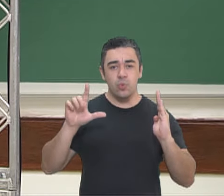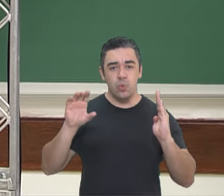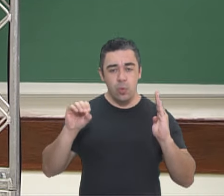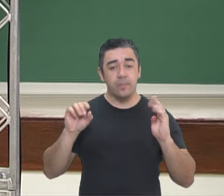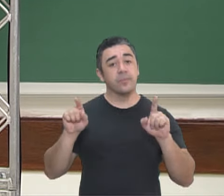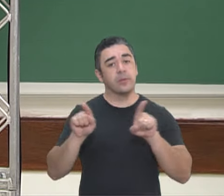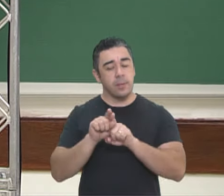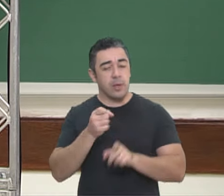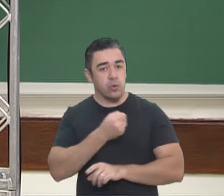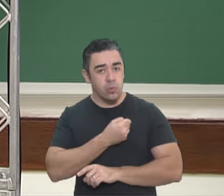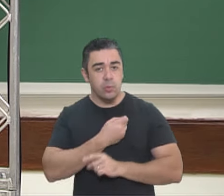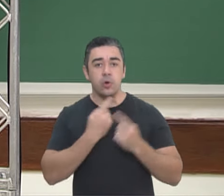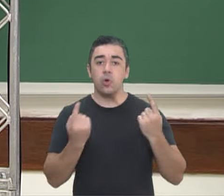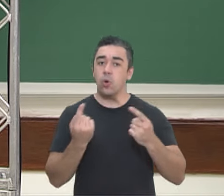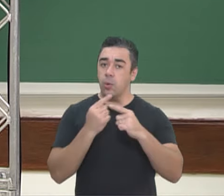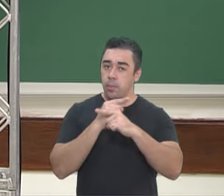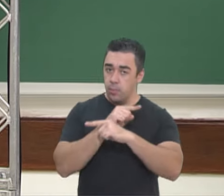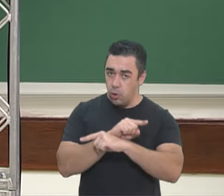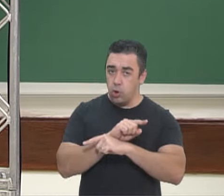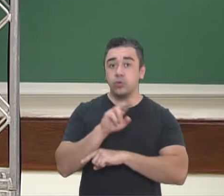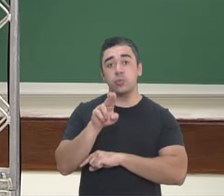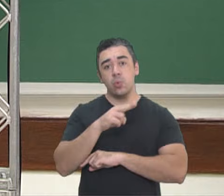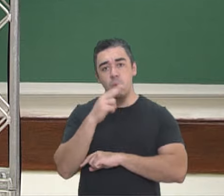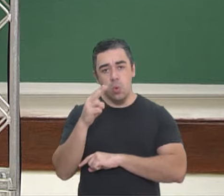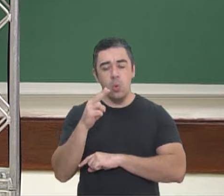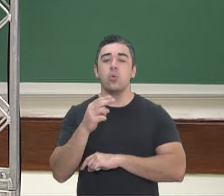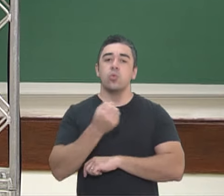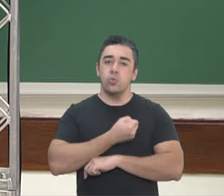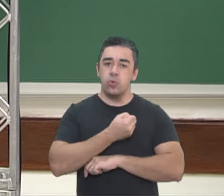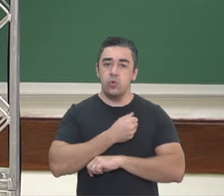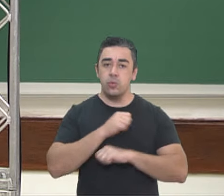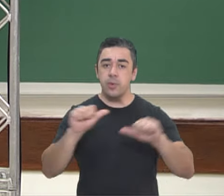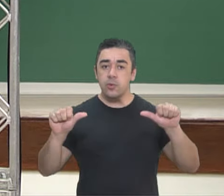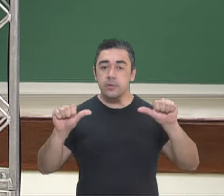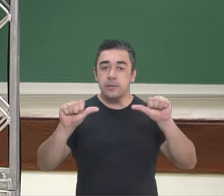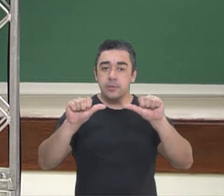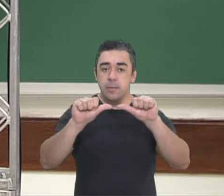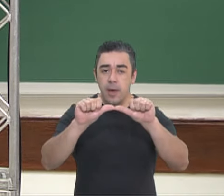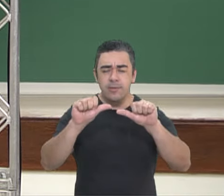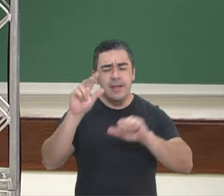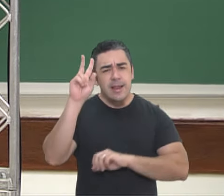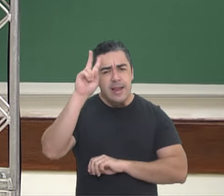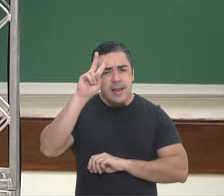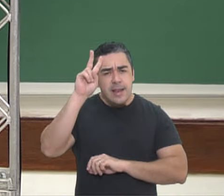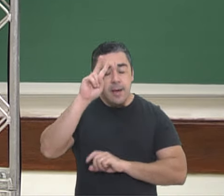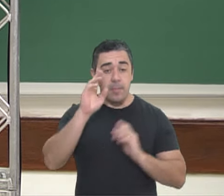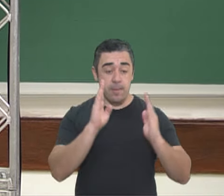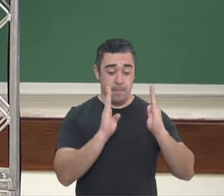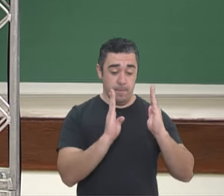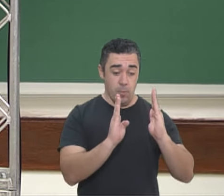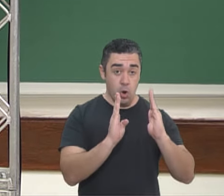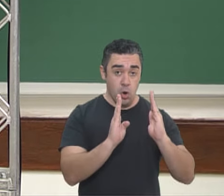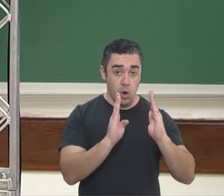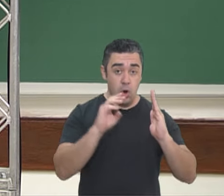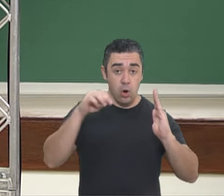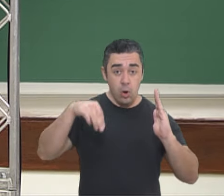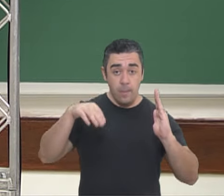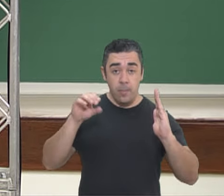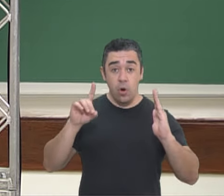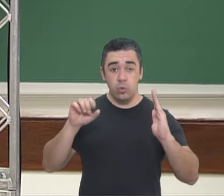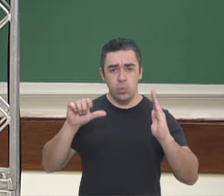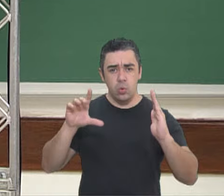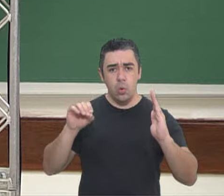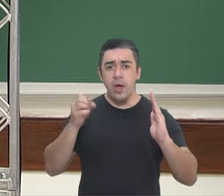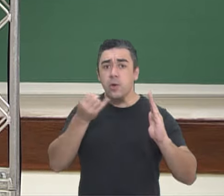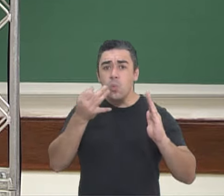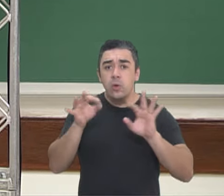opostos ou simétricos. Módulo representa a distância. Estão lembrando lá da aula 2? Módulo representa a distância